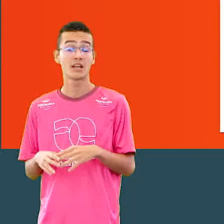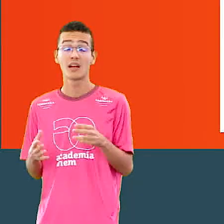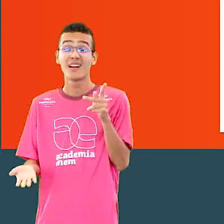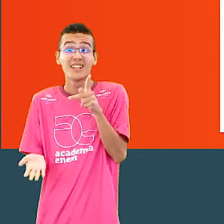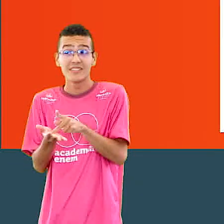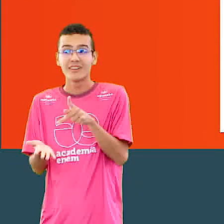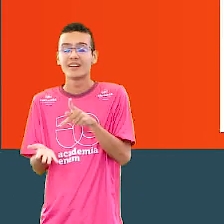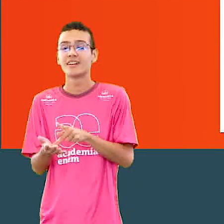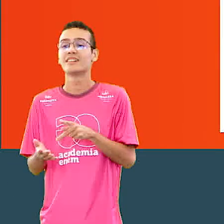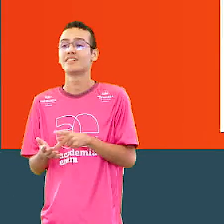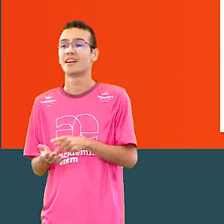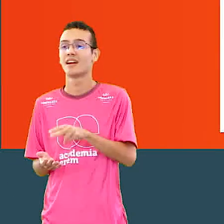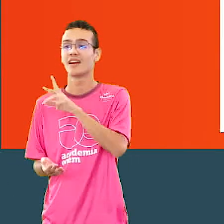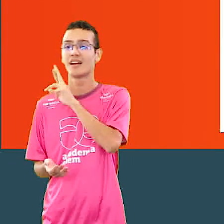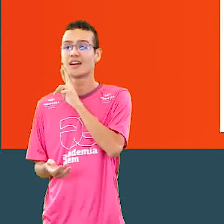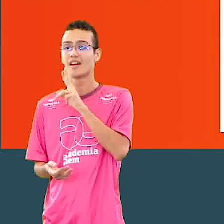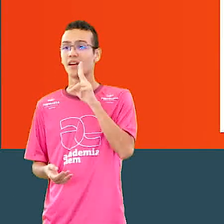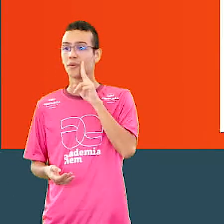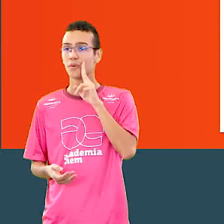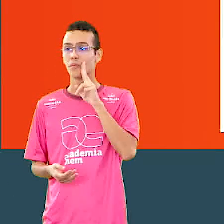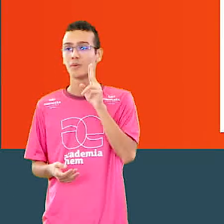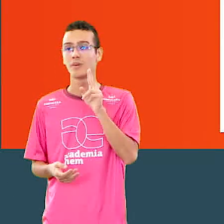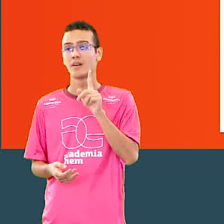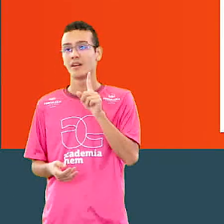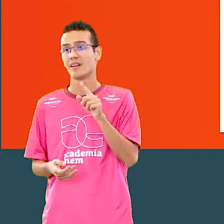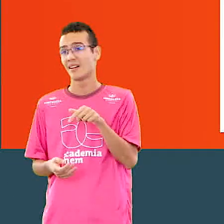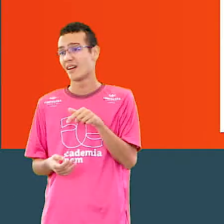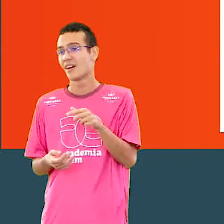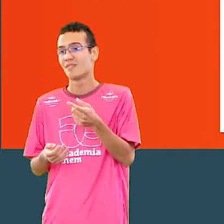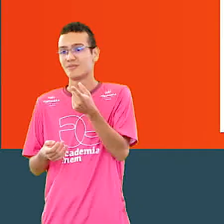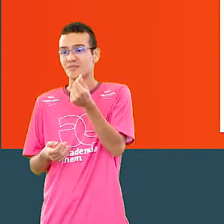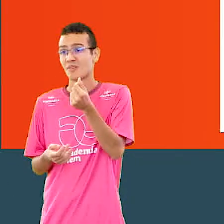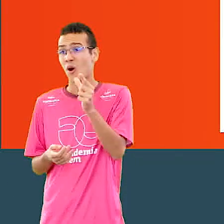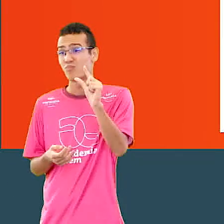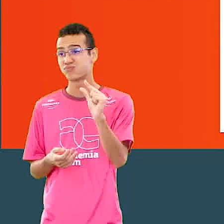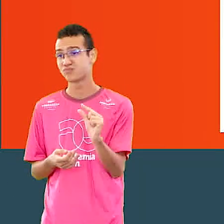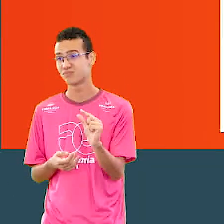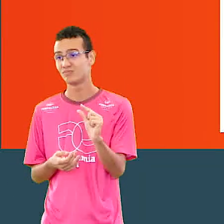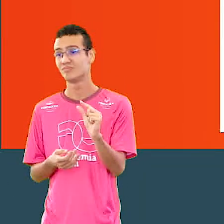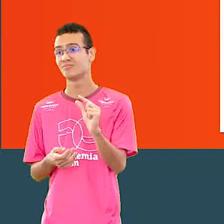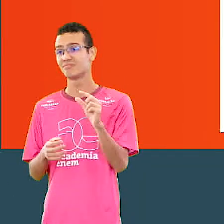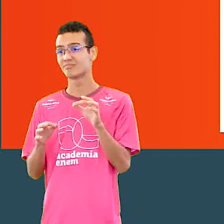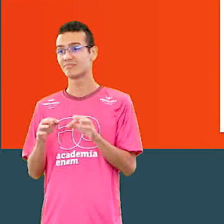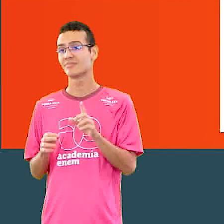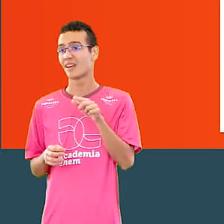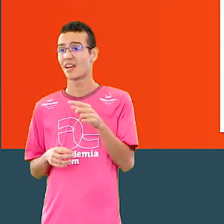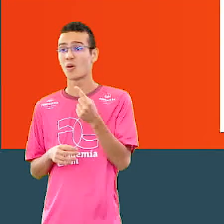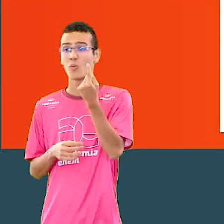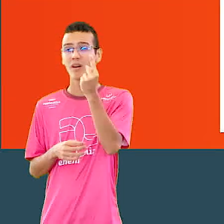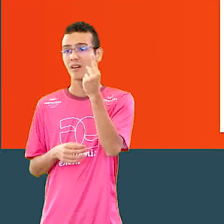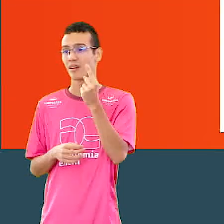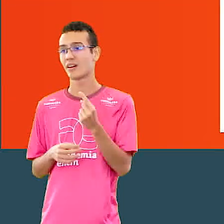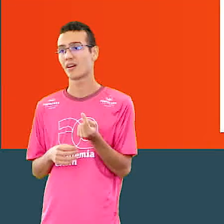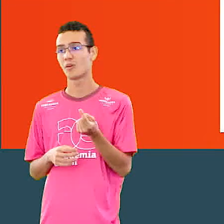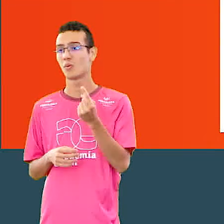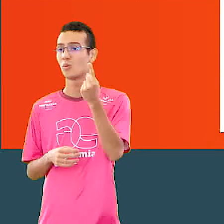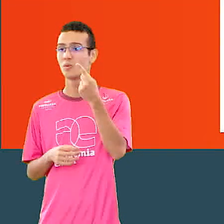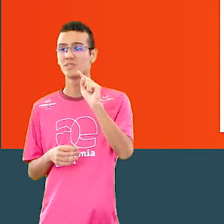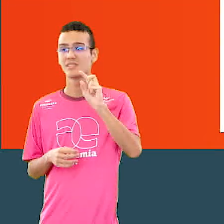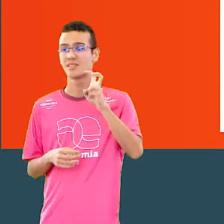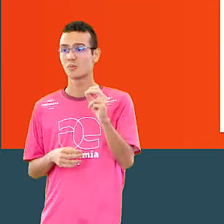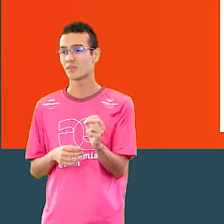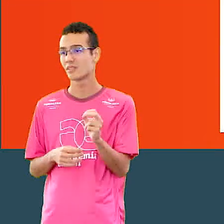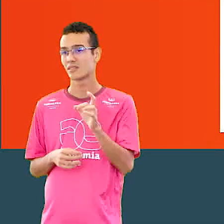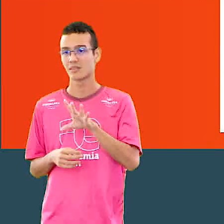federais, estaduais, é um valor muito simbólico, né? É R$1, R$1,50, são taxas